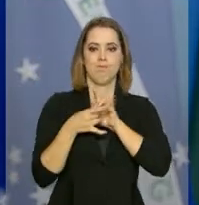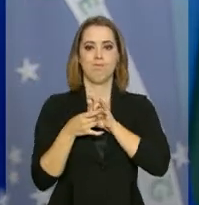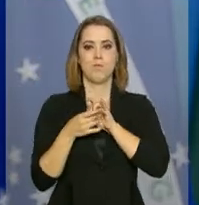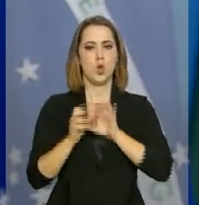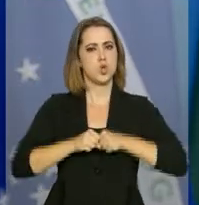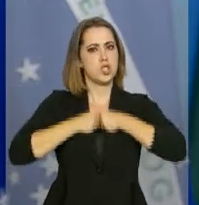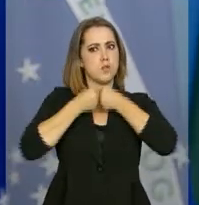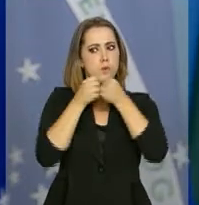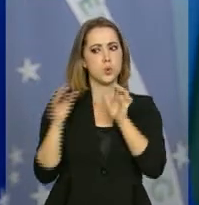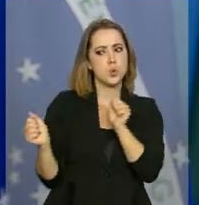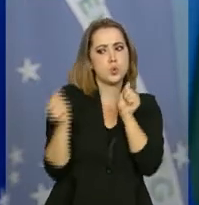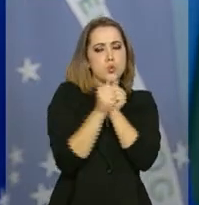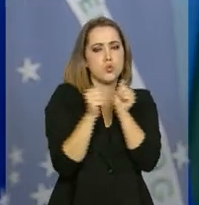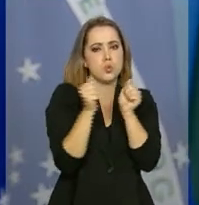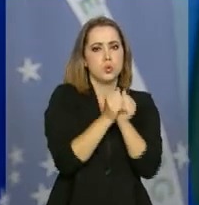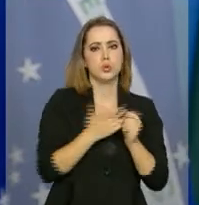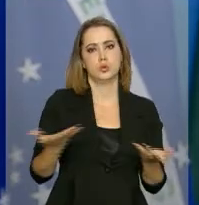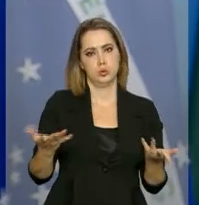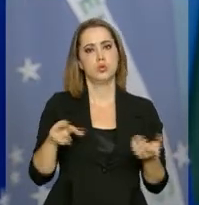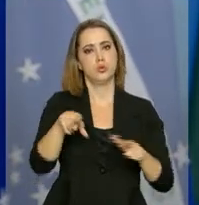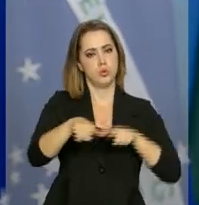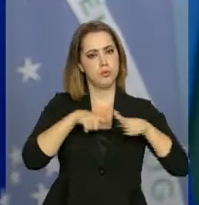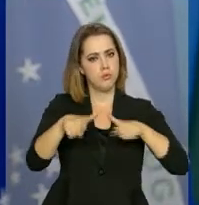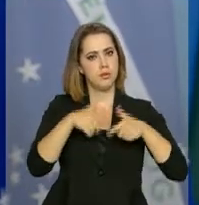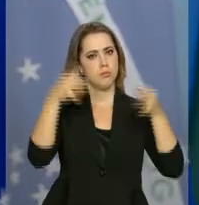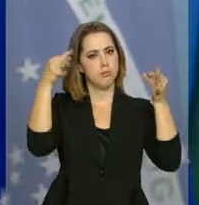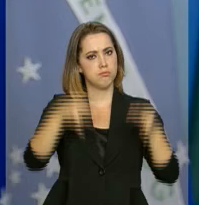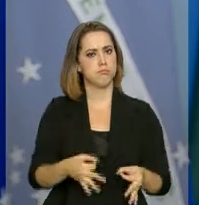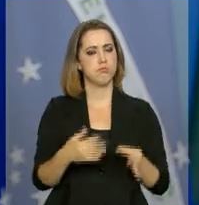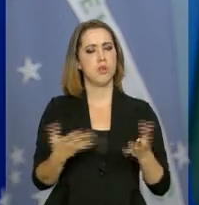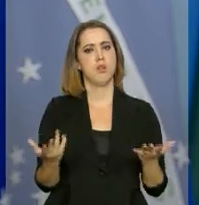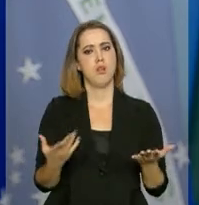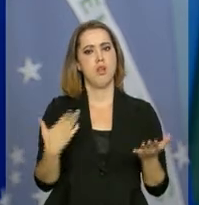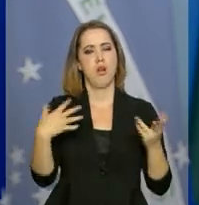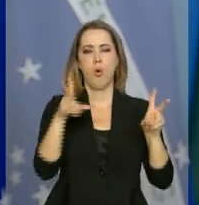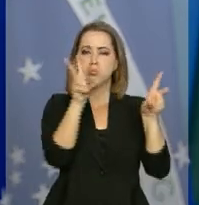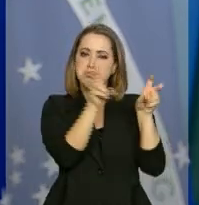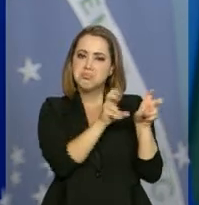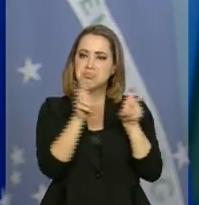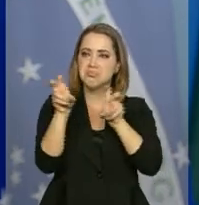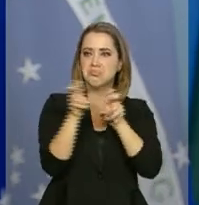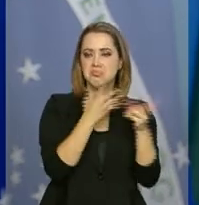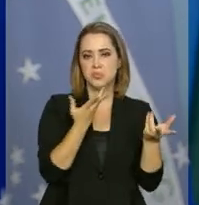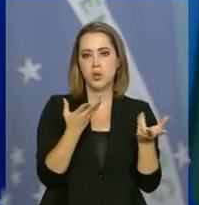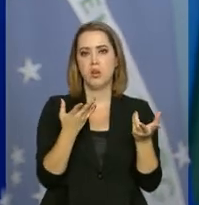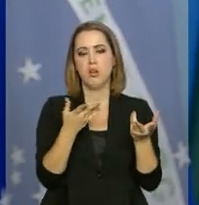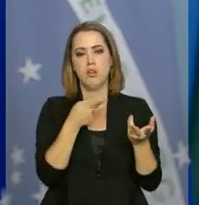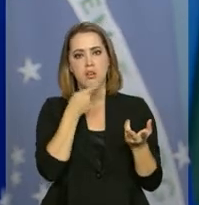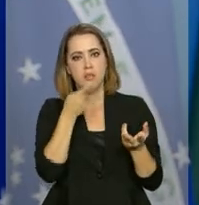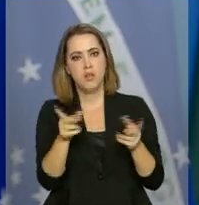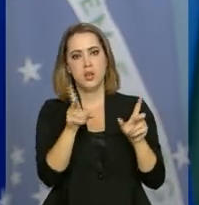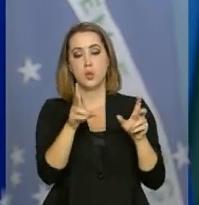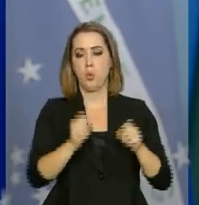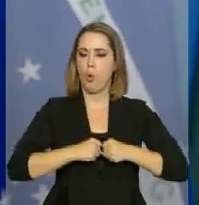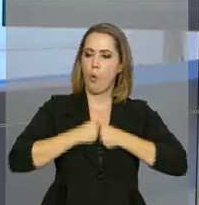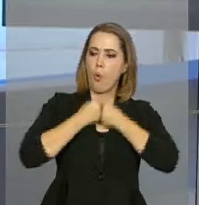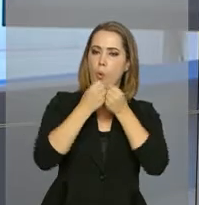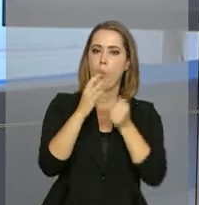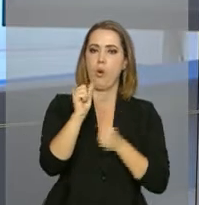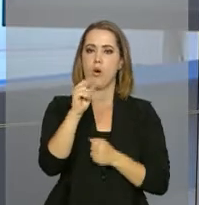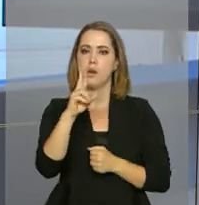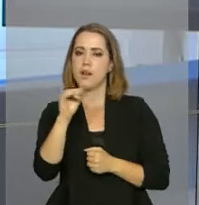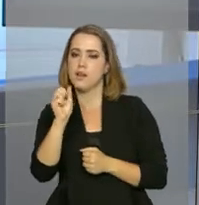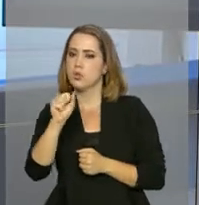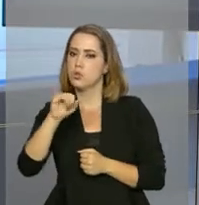e tomar essas atitudes que eu estou rotulando modestamente de corajosos